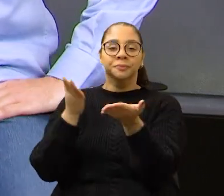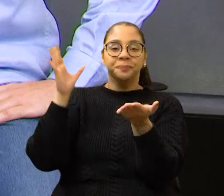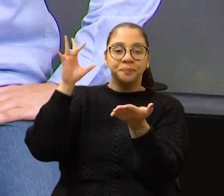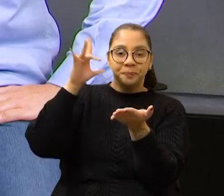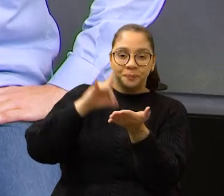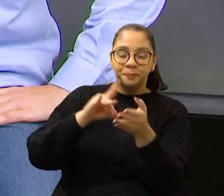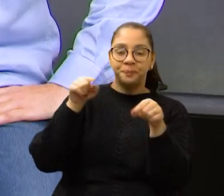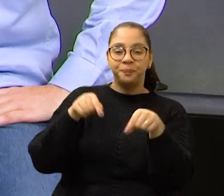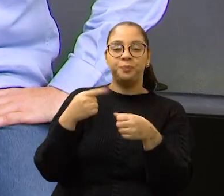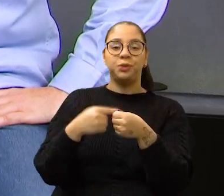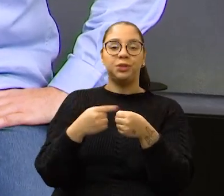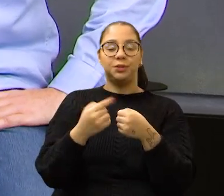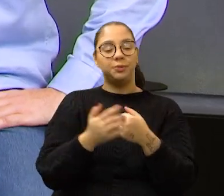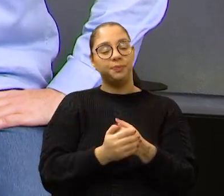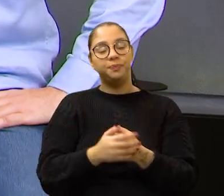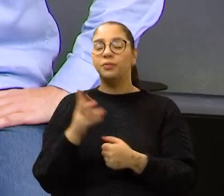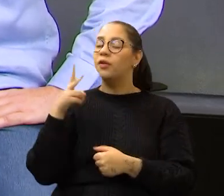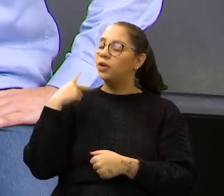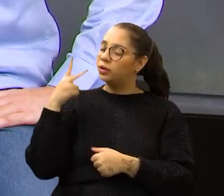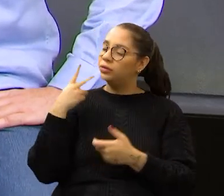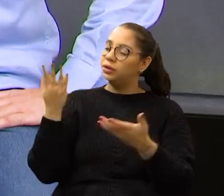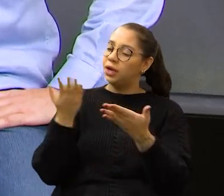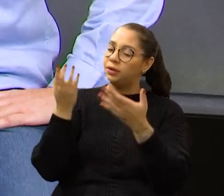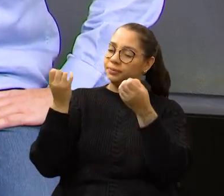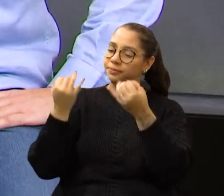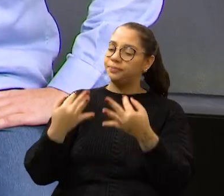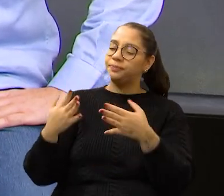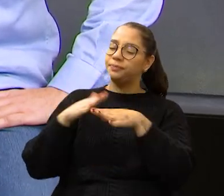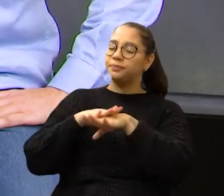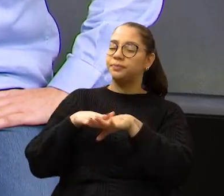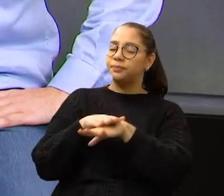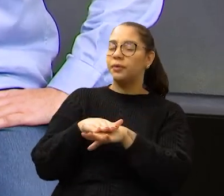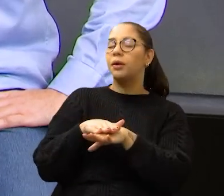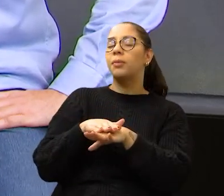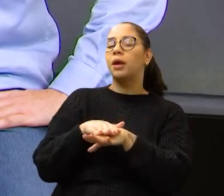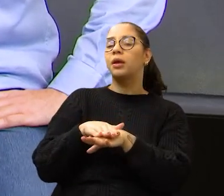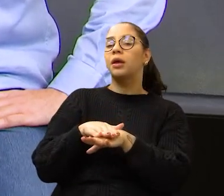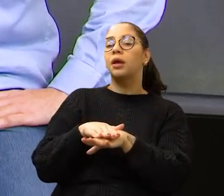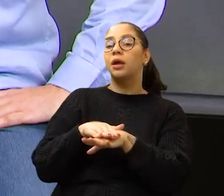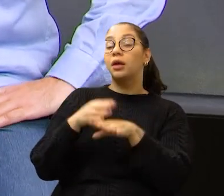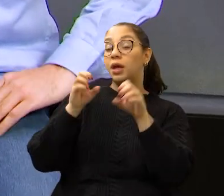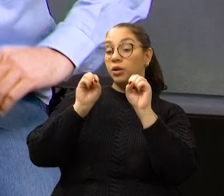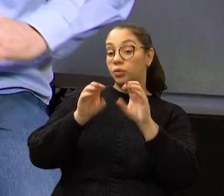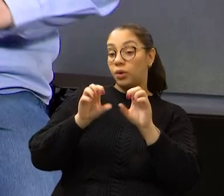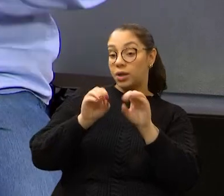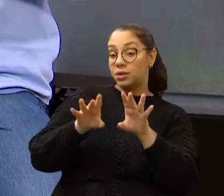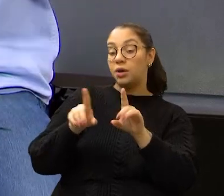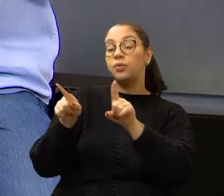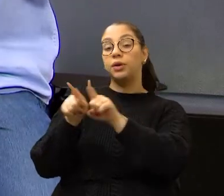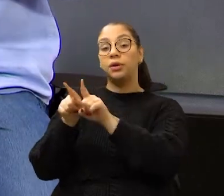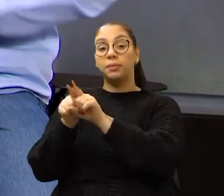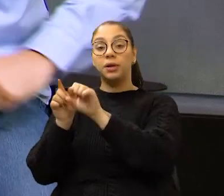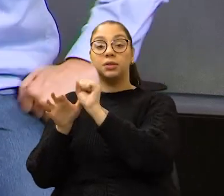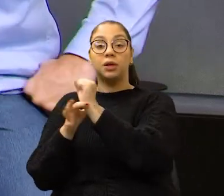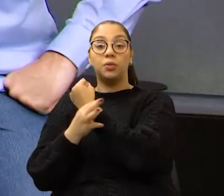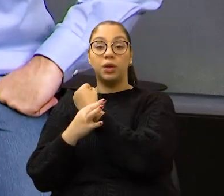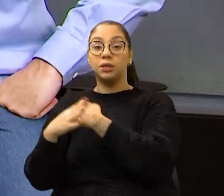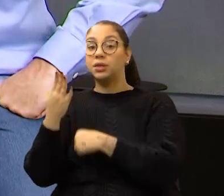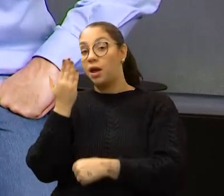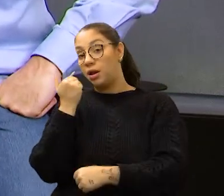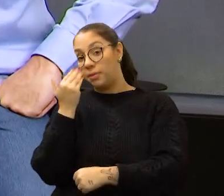em vigor aqui no nosso município. Vereador, quero conversar com você agora sobre educação e também sobre